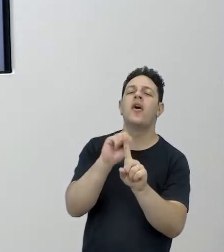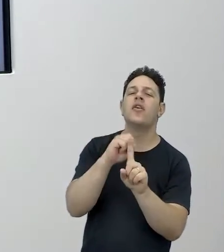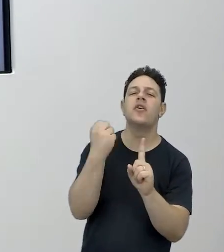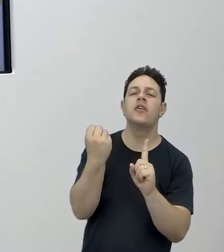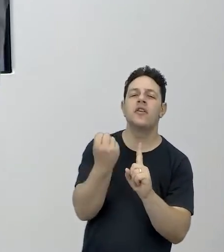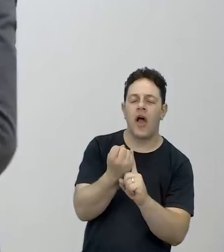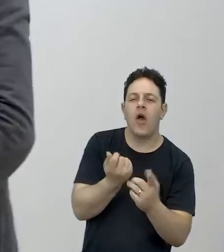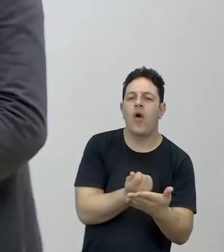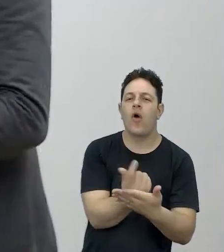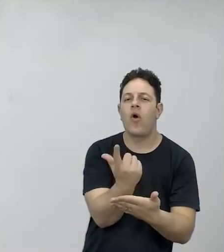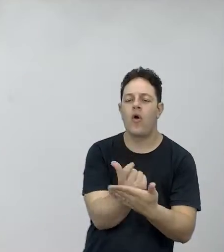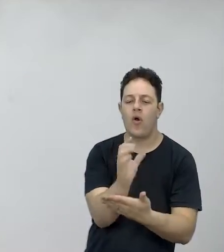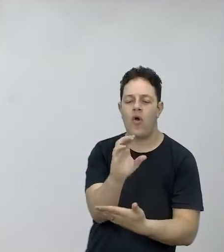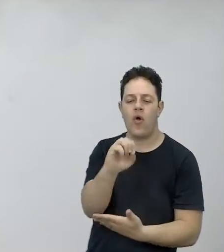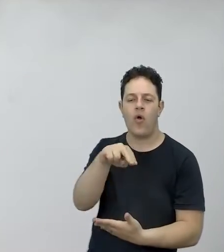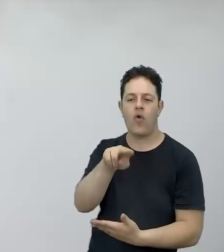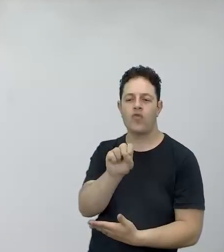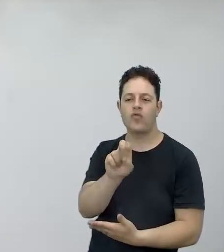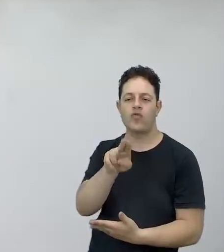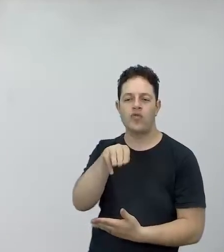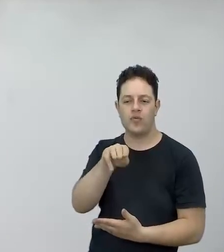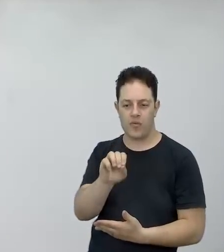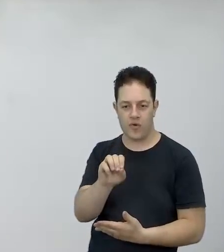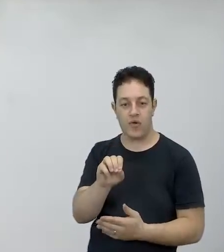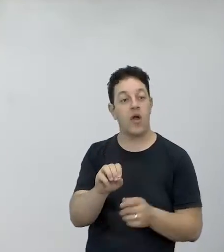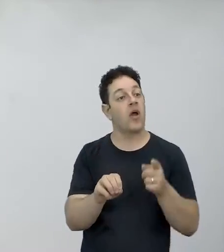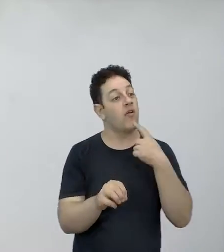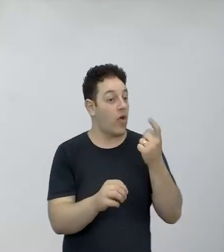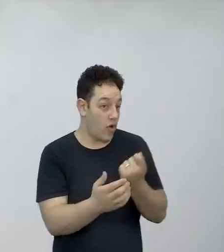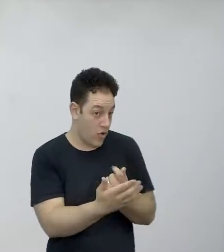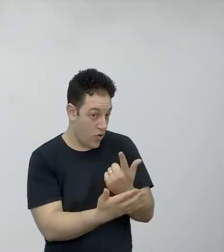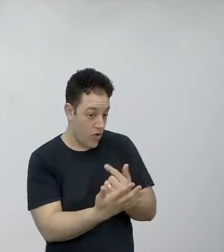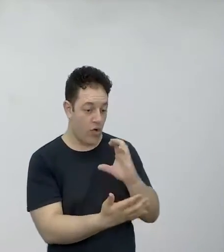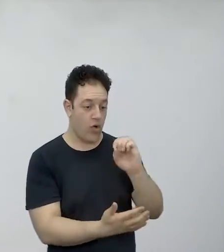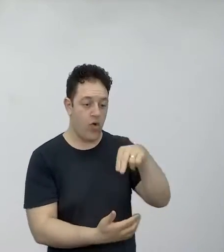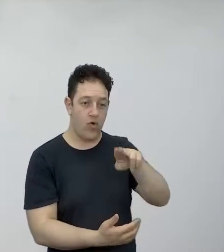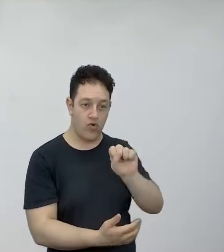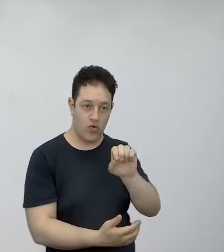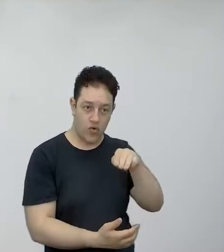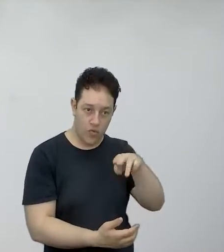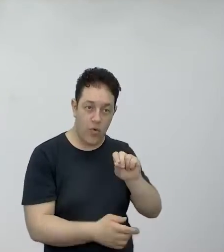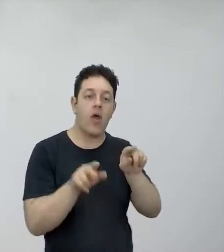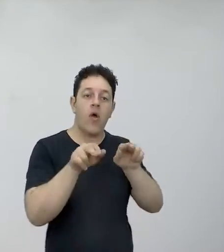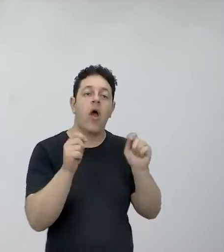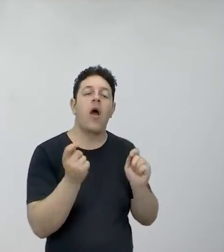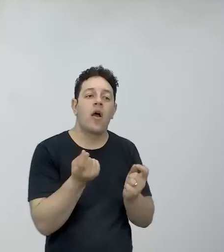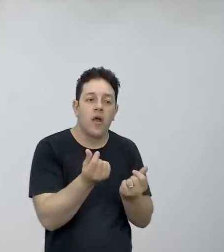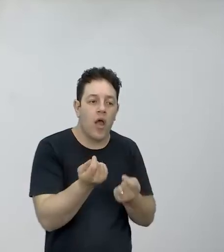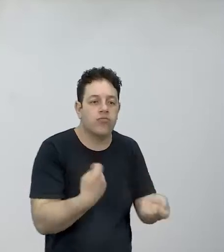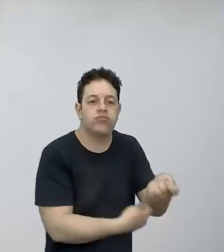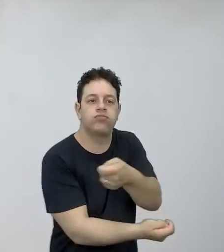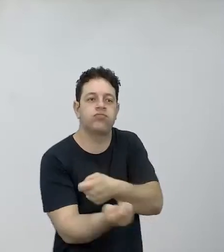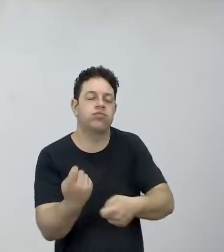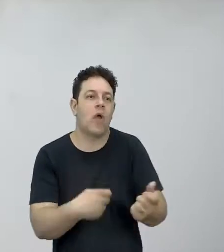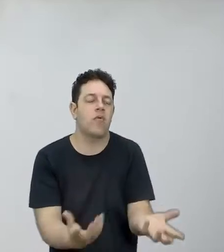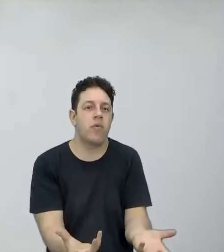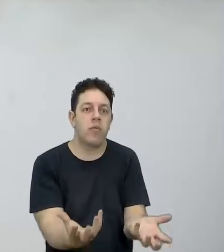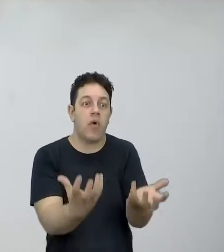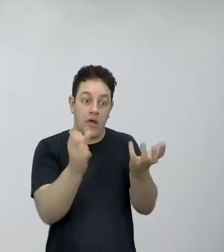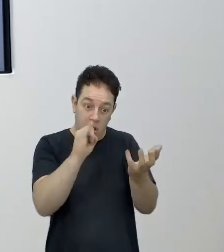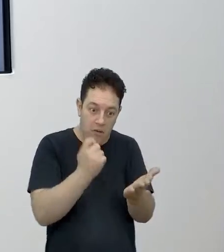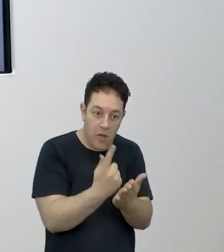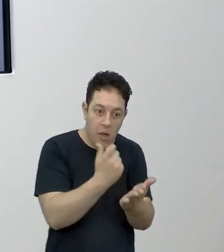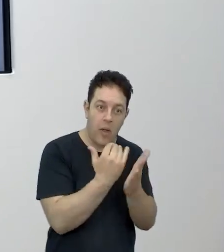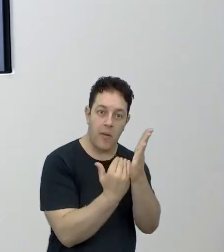consumo? Consumo, a compra de produtos para fazer girar a economia. Quanto mais consumir, mais gira a economia. E aí eu passo uma outra